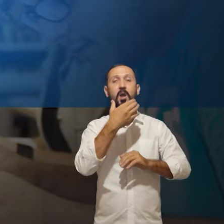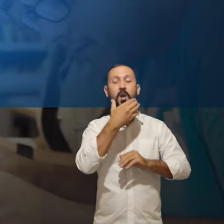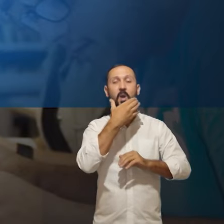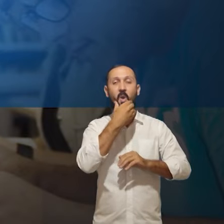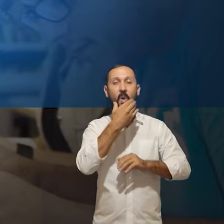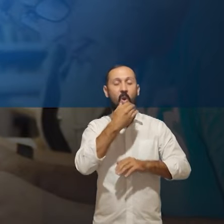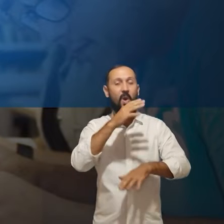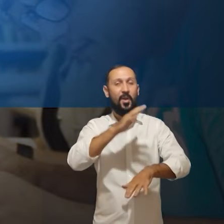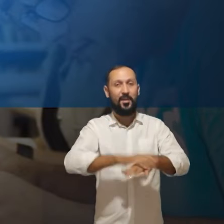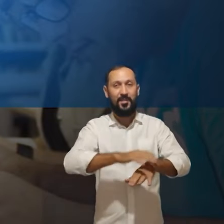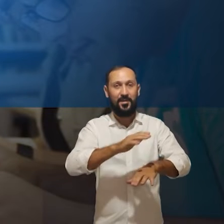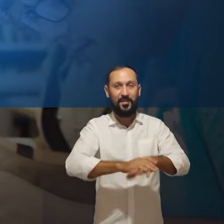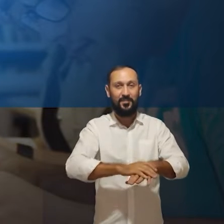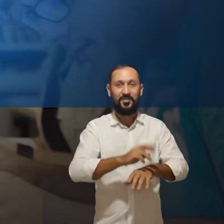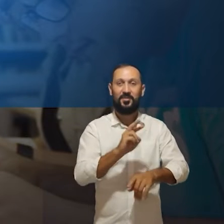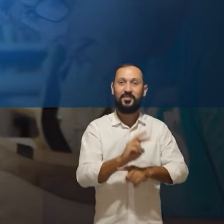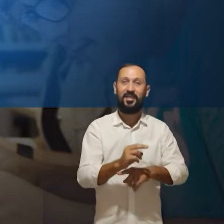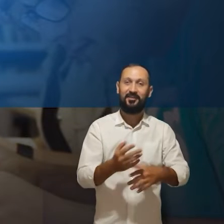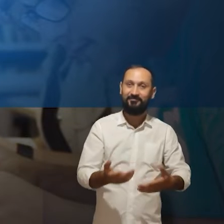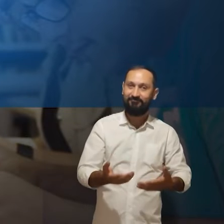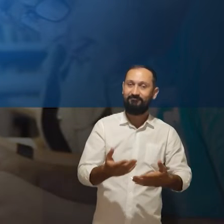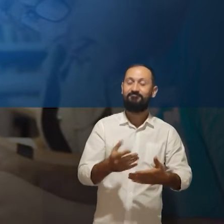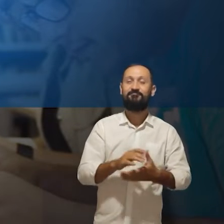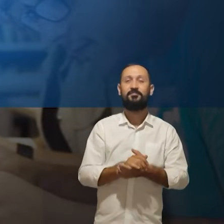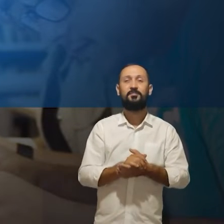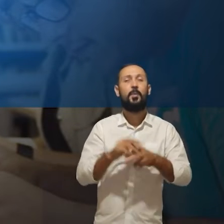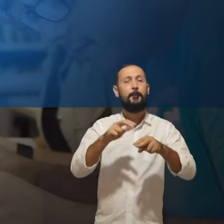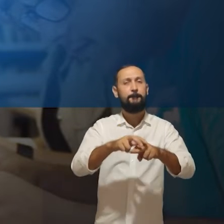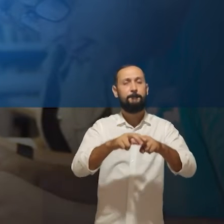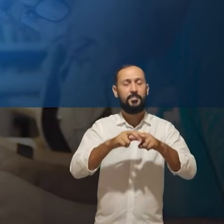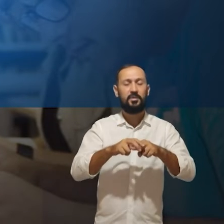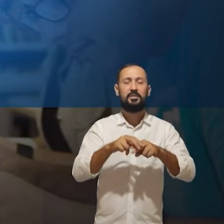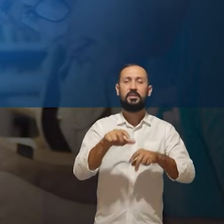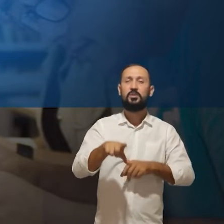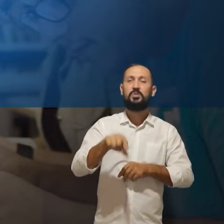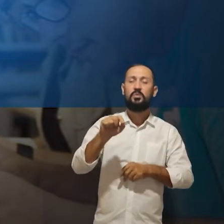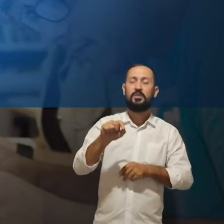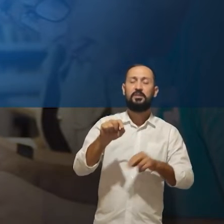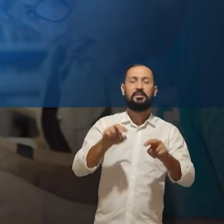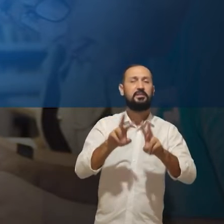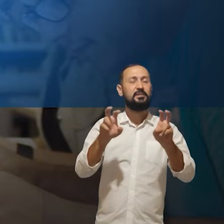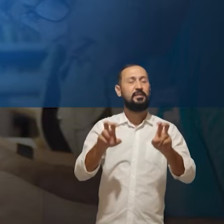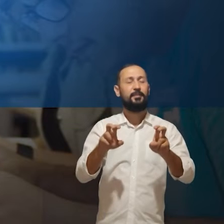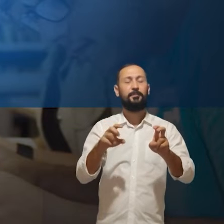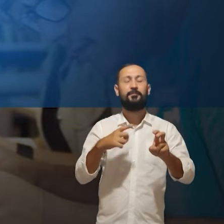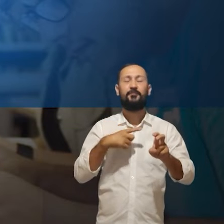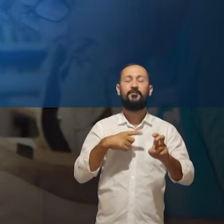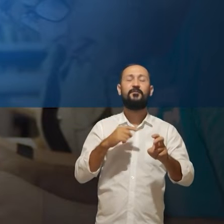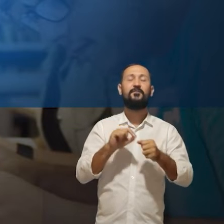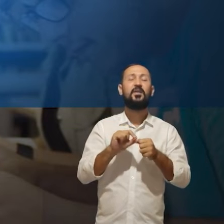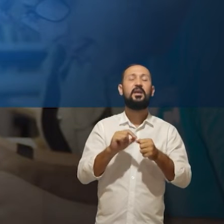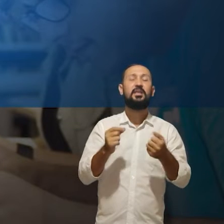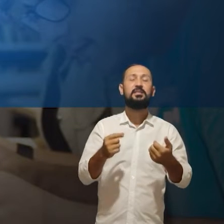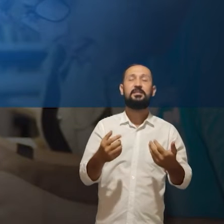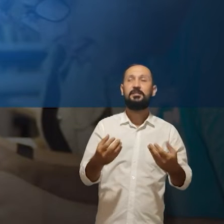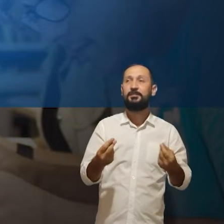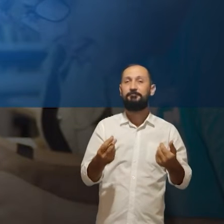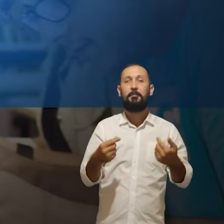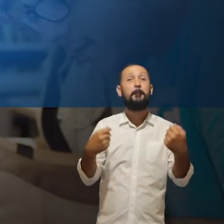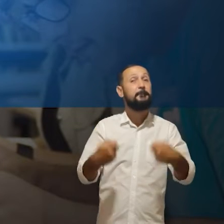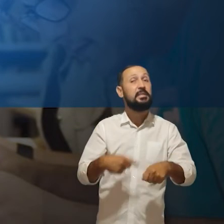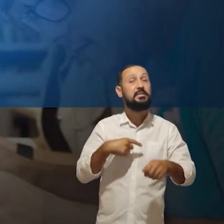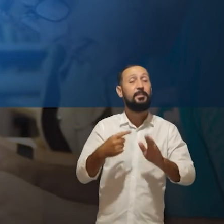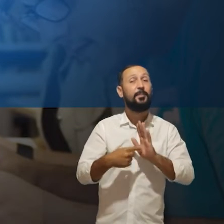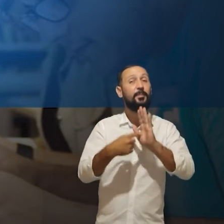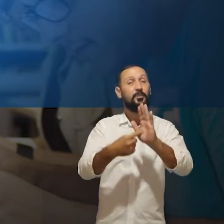por homens. Então, isso fez com que a seleção desse trabalho, dessa obra, coroasse a